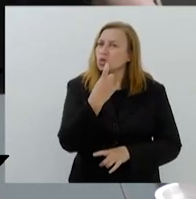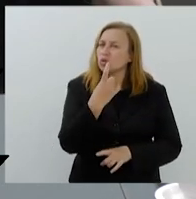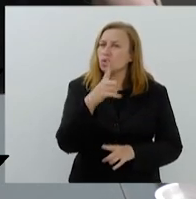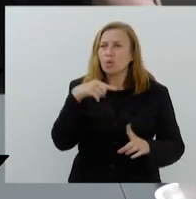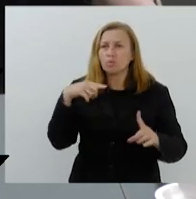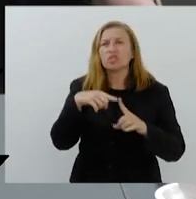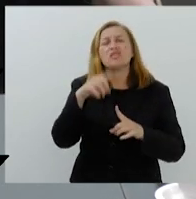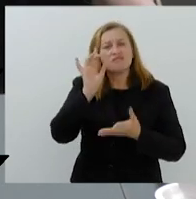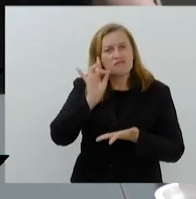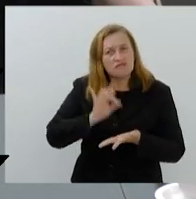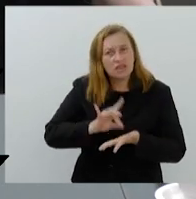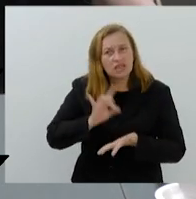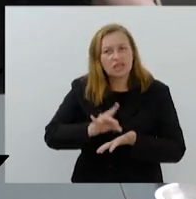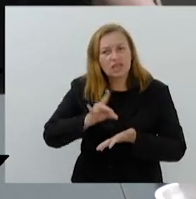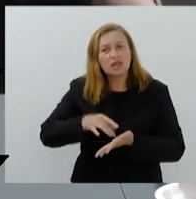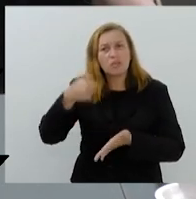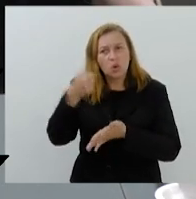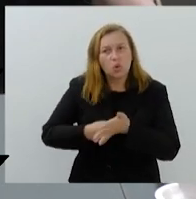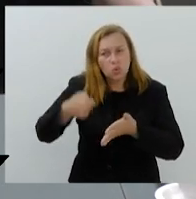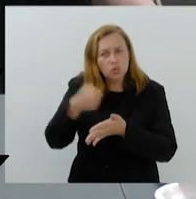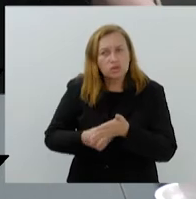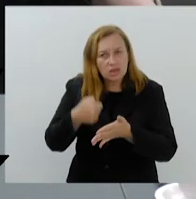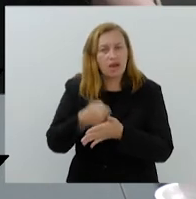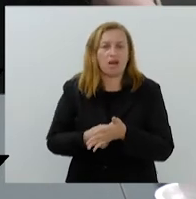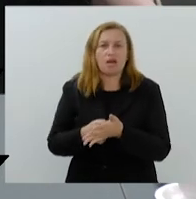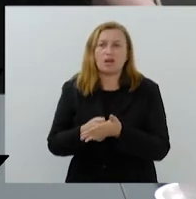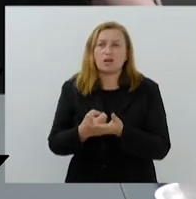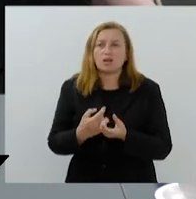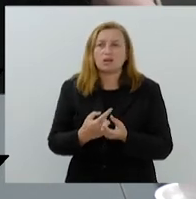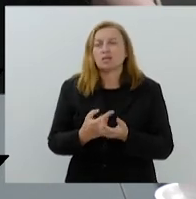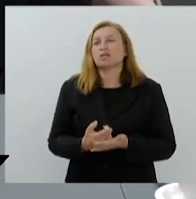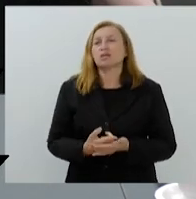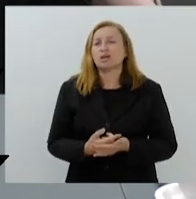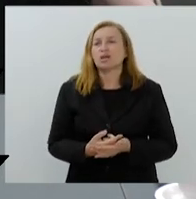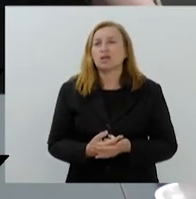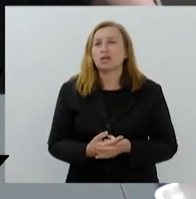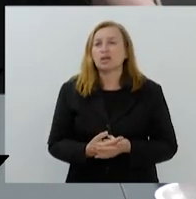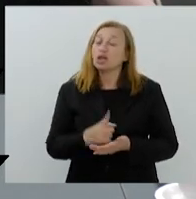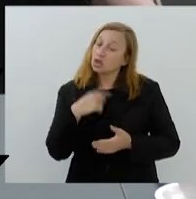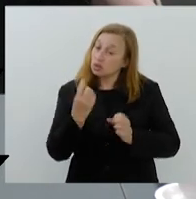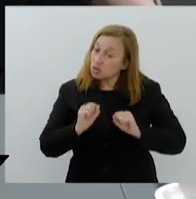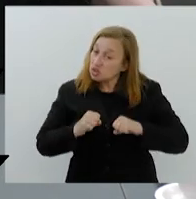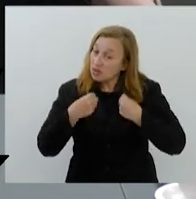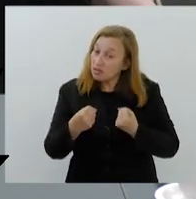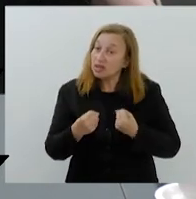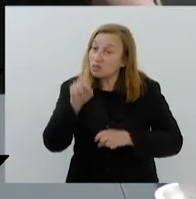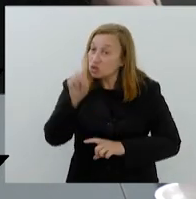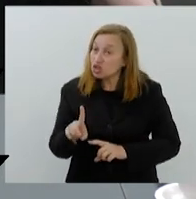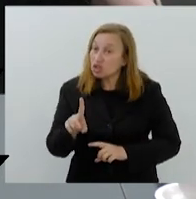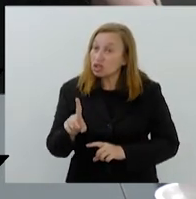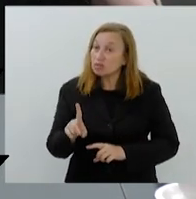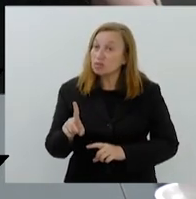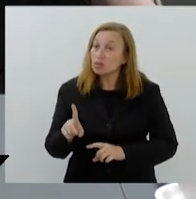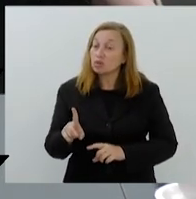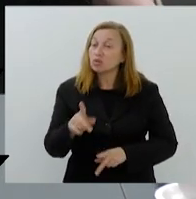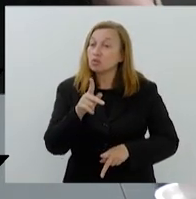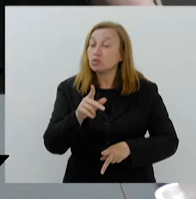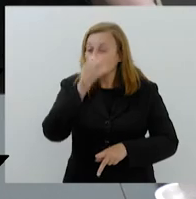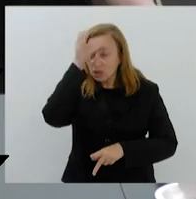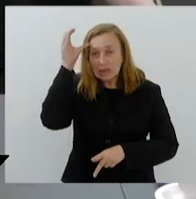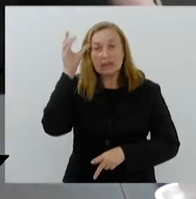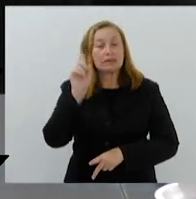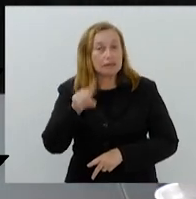é realmente brigar em cima que nós estamos defendendo o direito do consumidor,